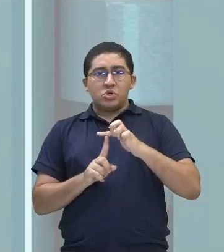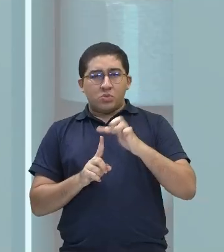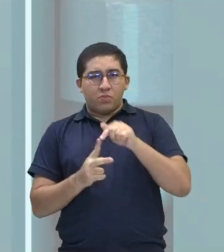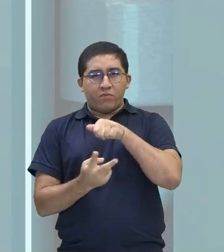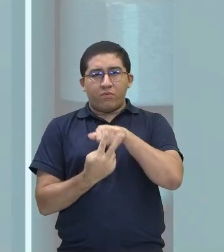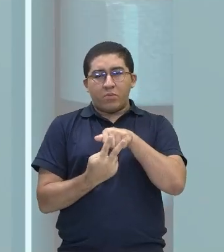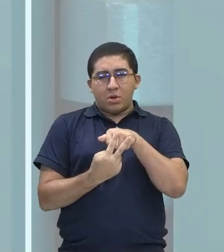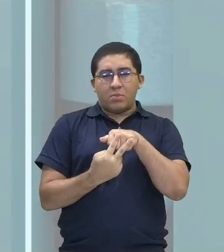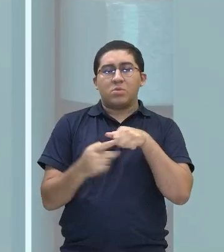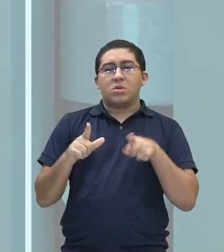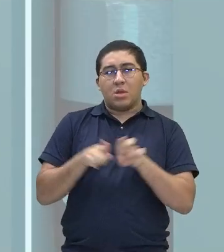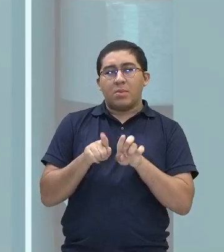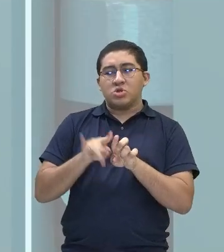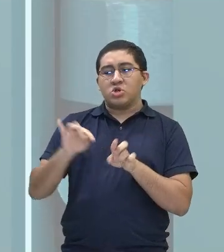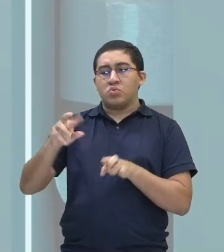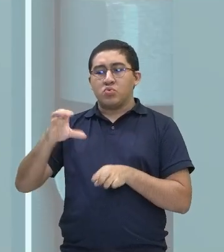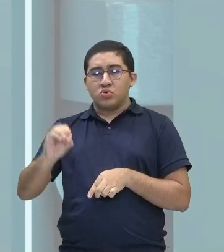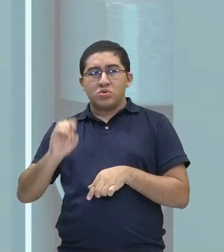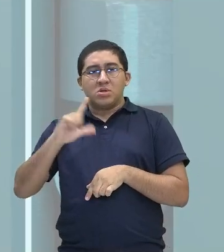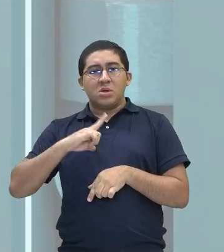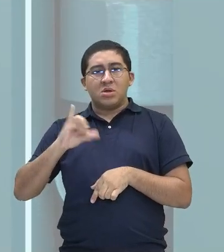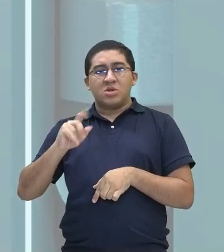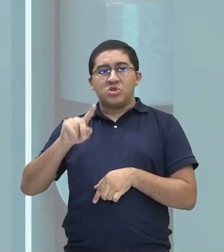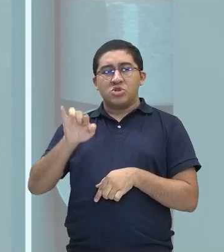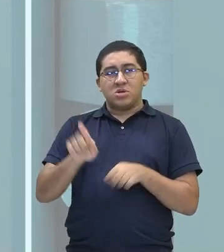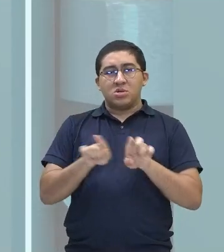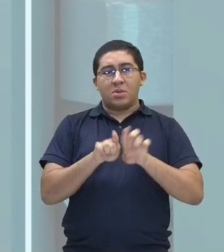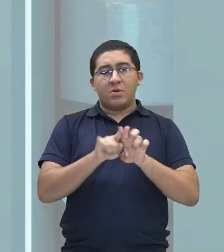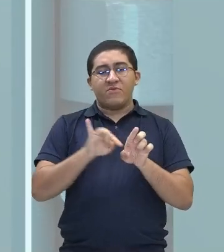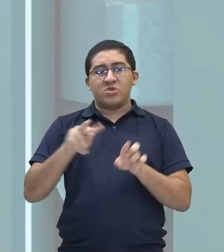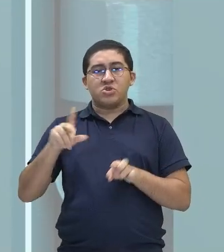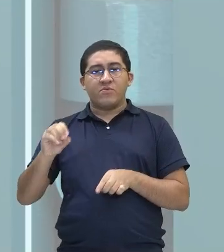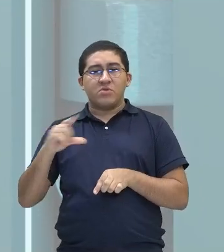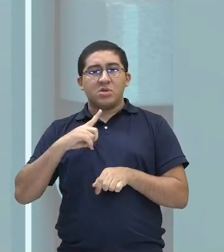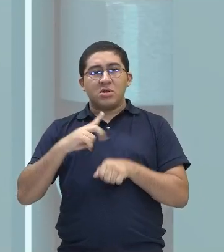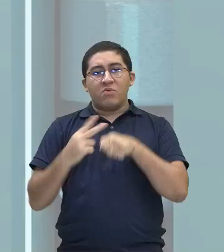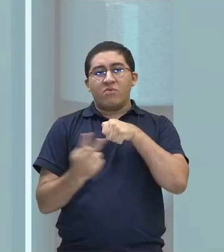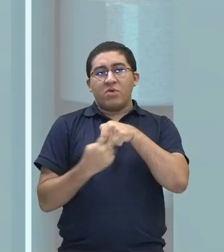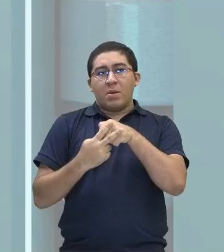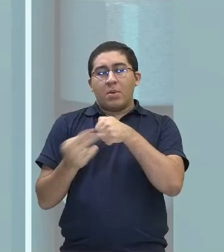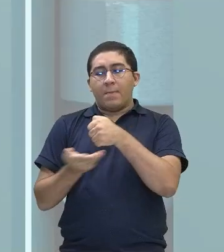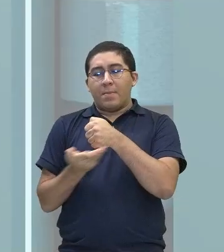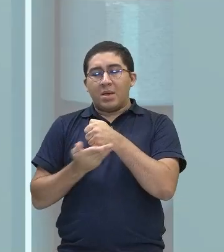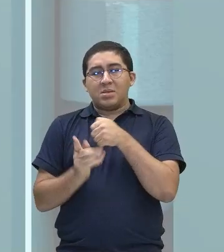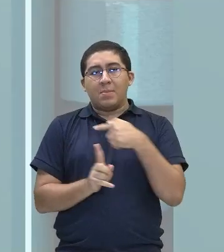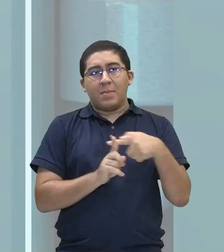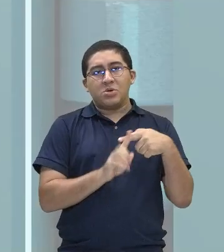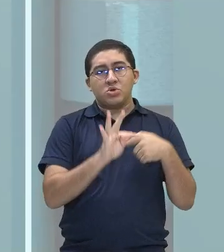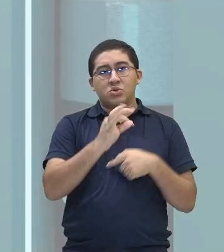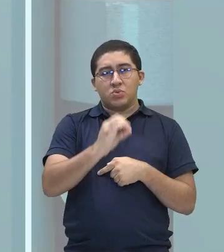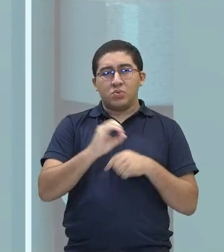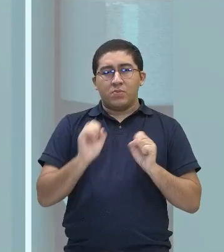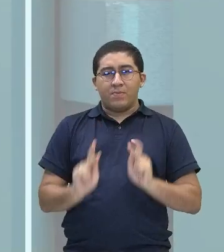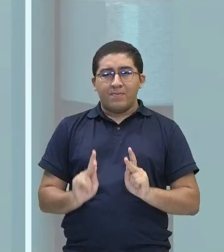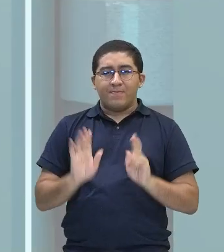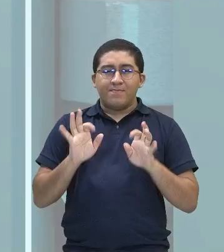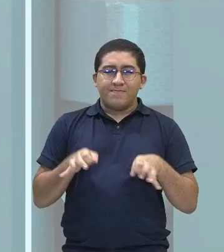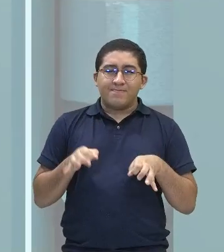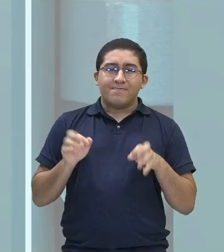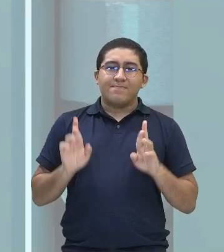gerúndio. Gerúndio com ing, infinitivo, nós temos o verbo nessa forma base com a palavra to.